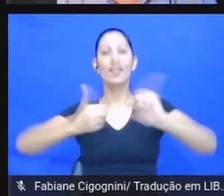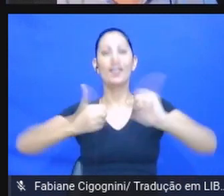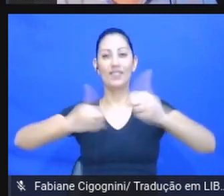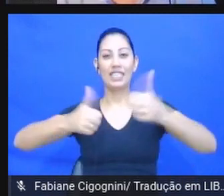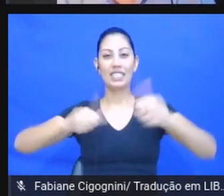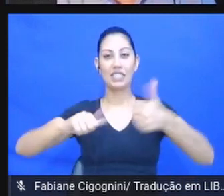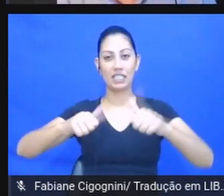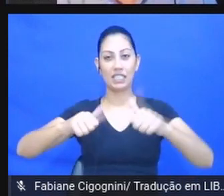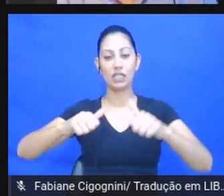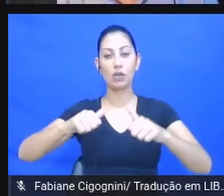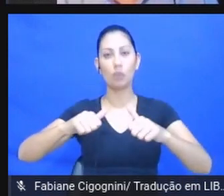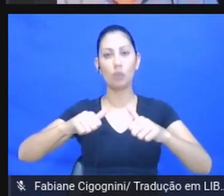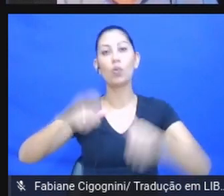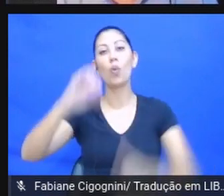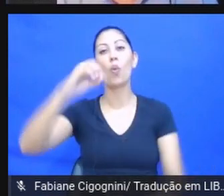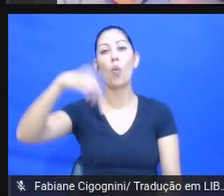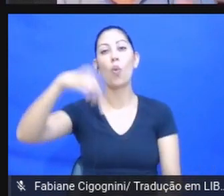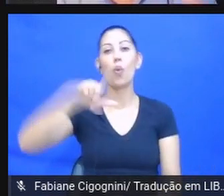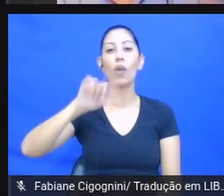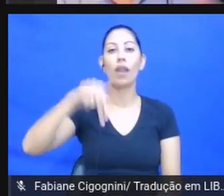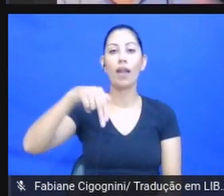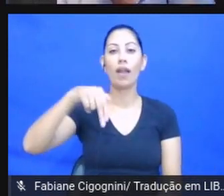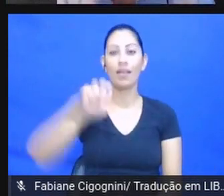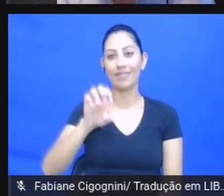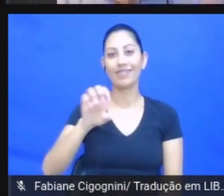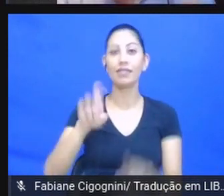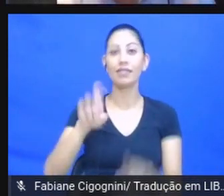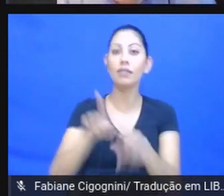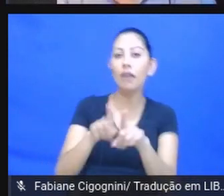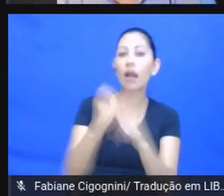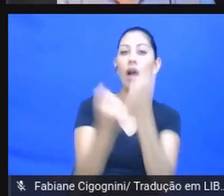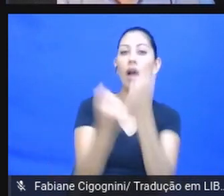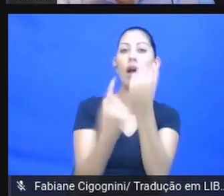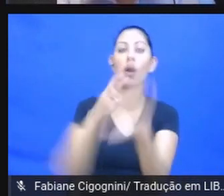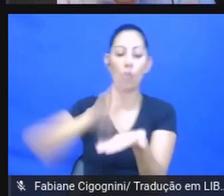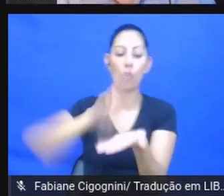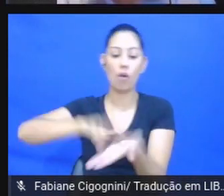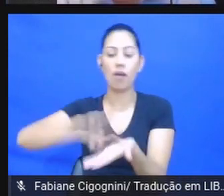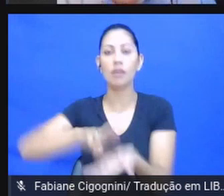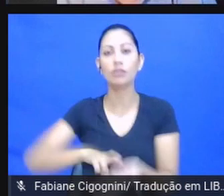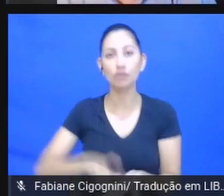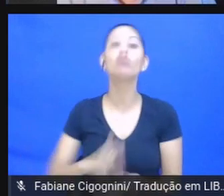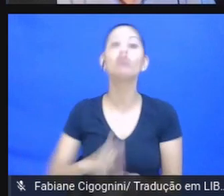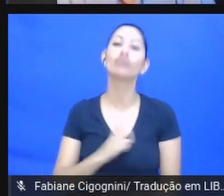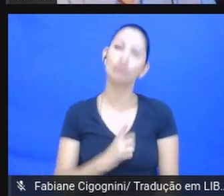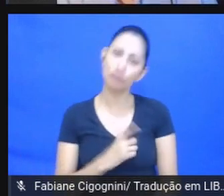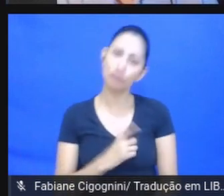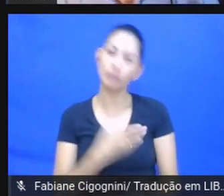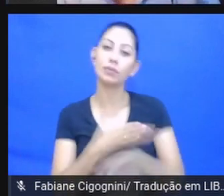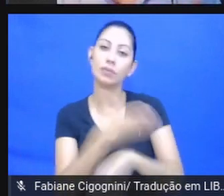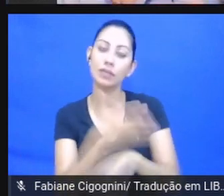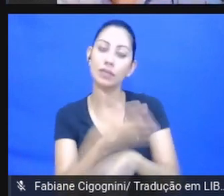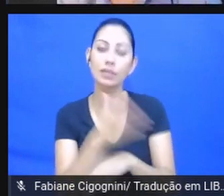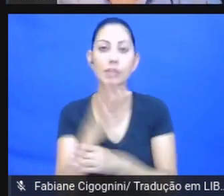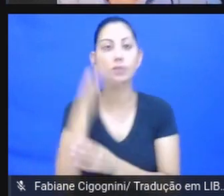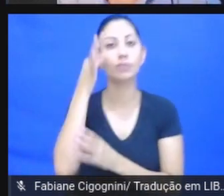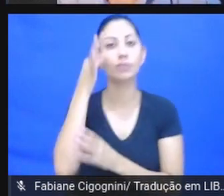está acontecendo. Tem pessoas que estão registrando o que os alunos fazem, a participação,